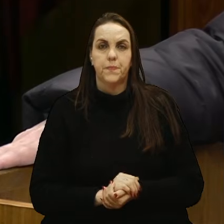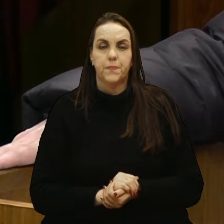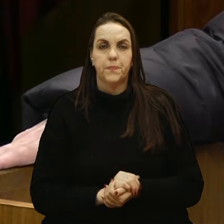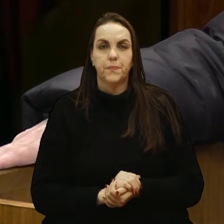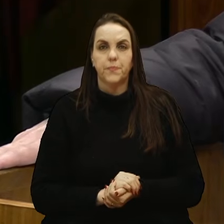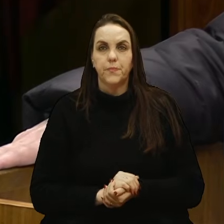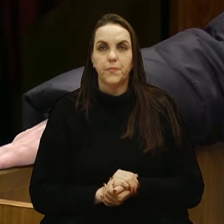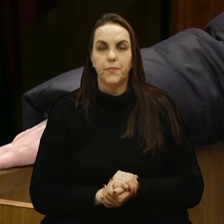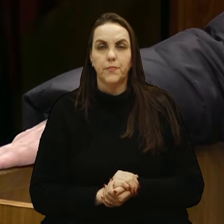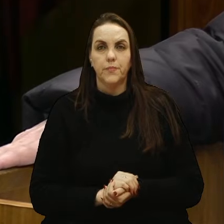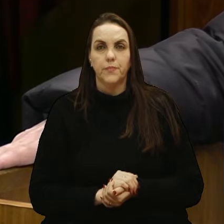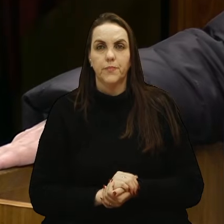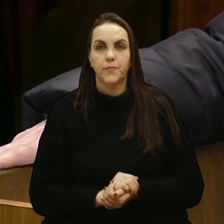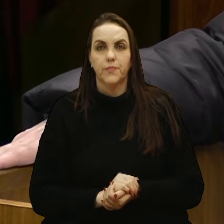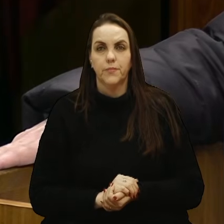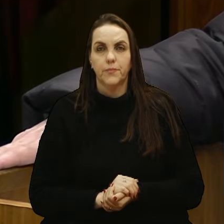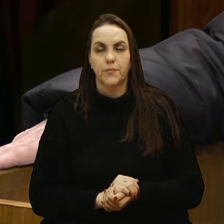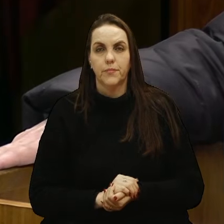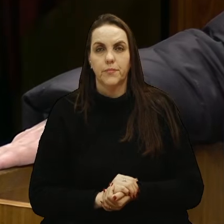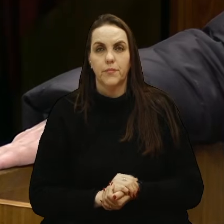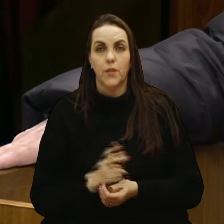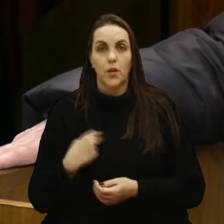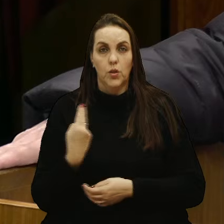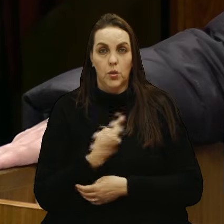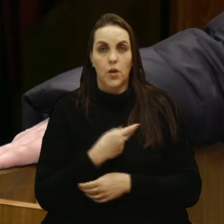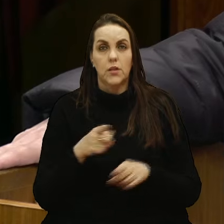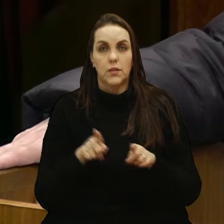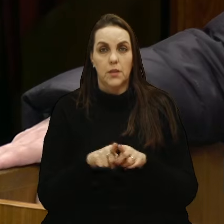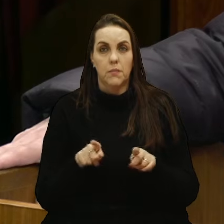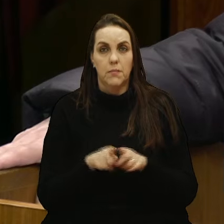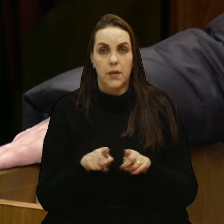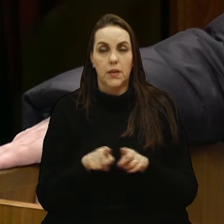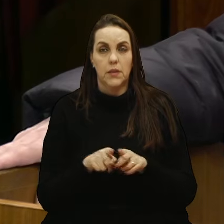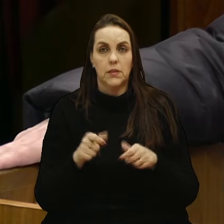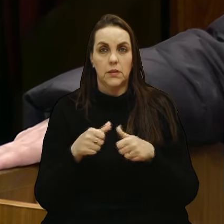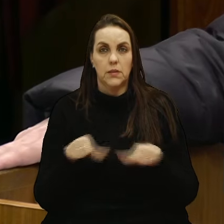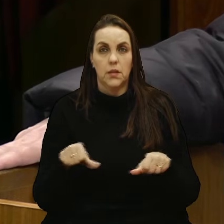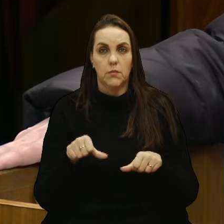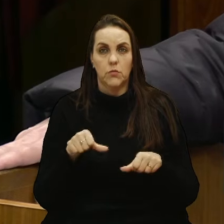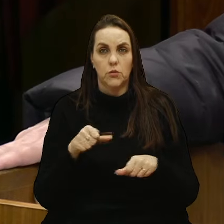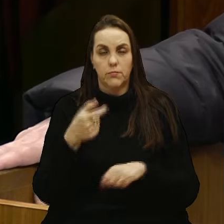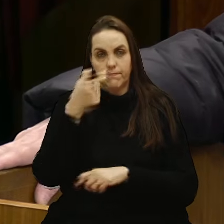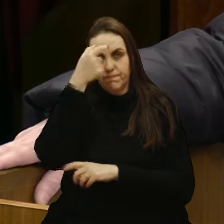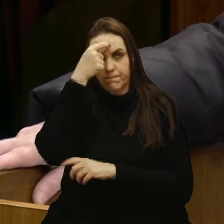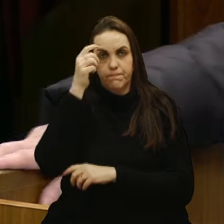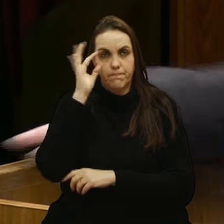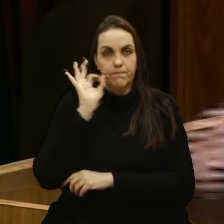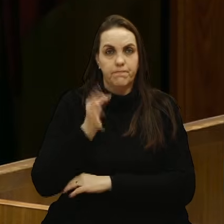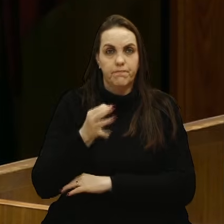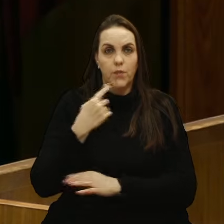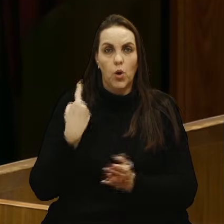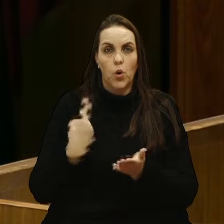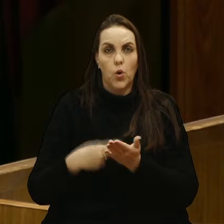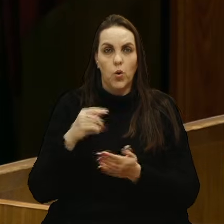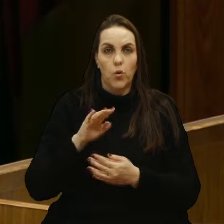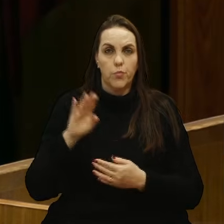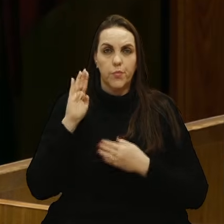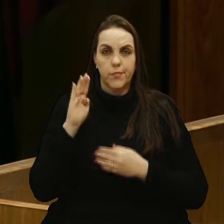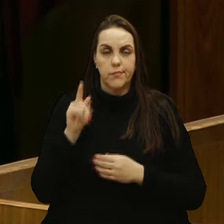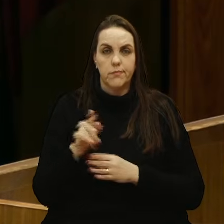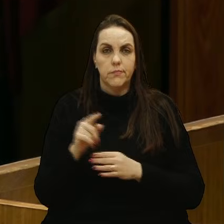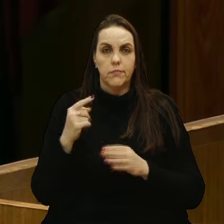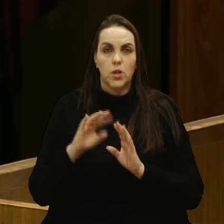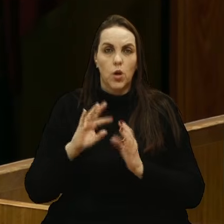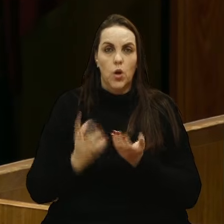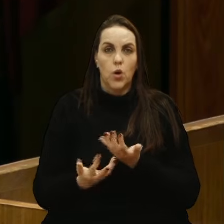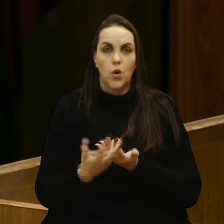Mas nós estamos cientes do compromisso que a Codeca tem em